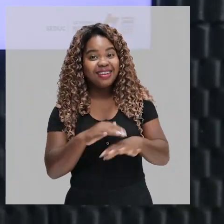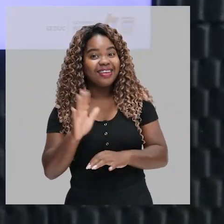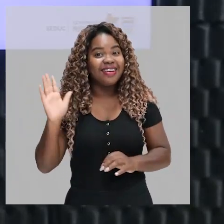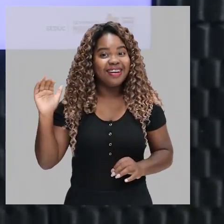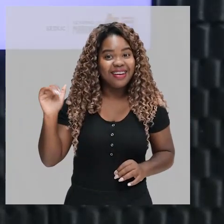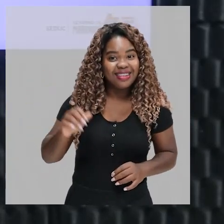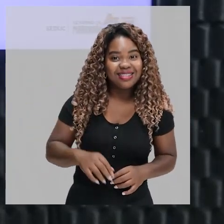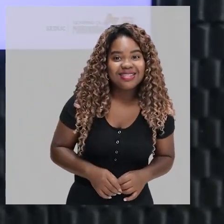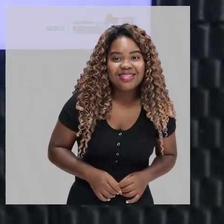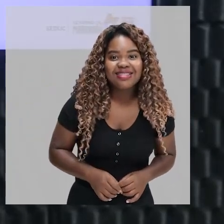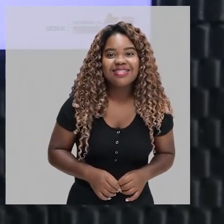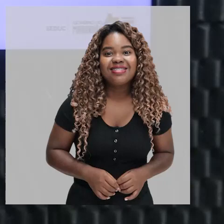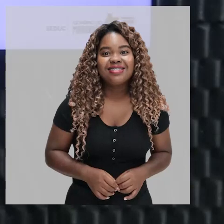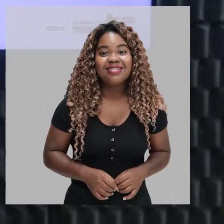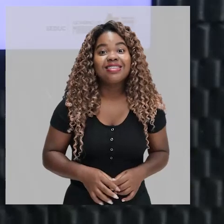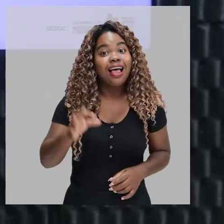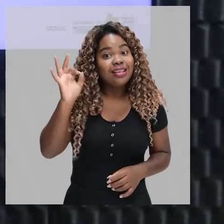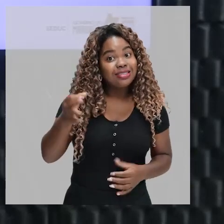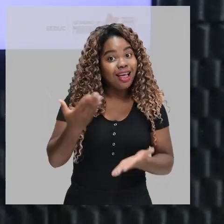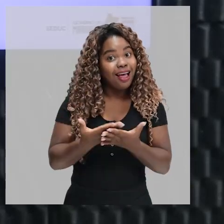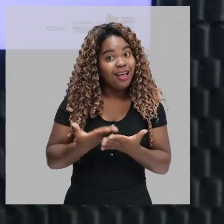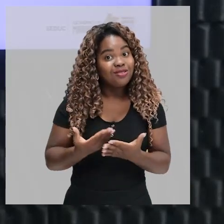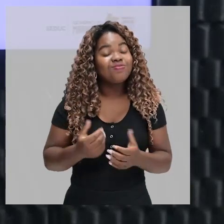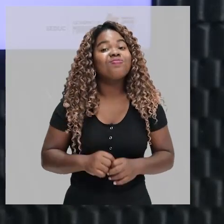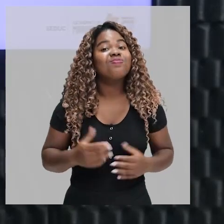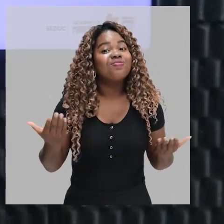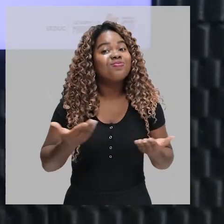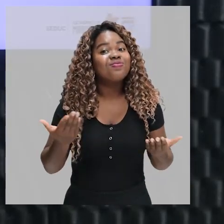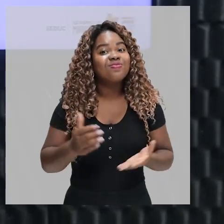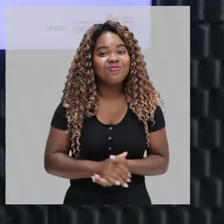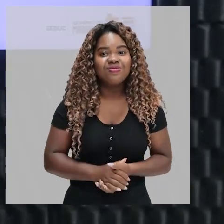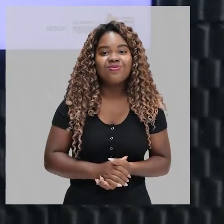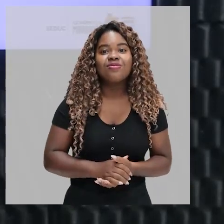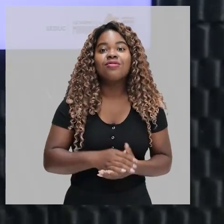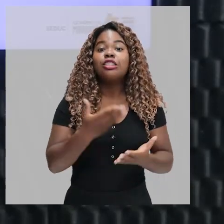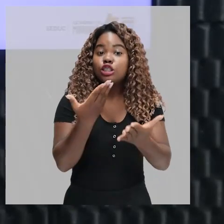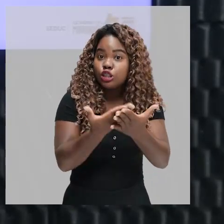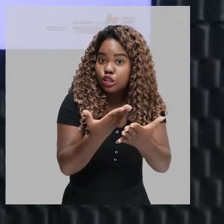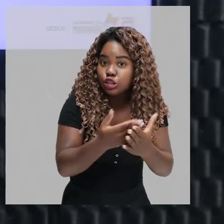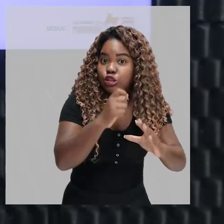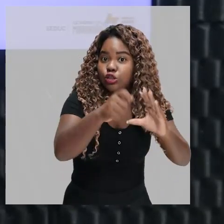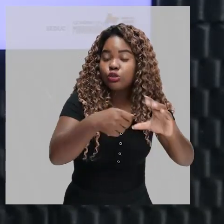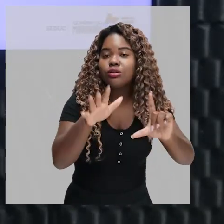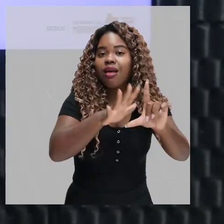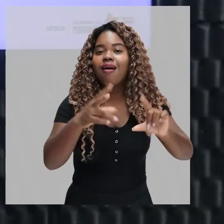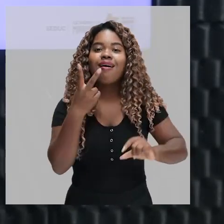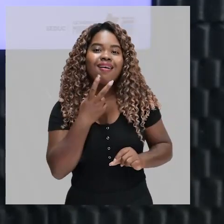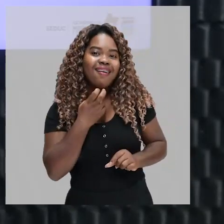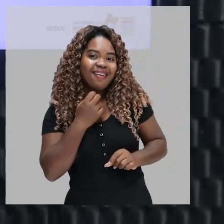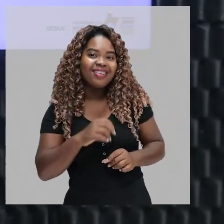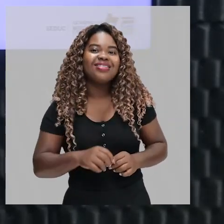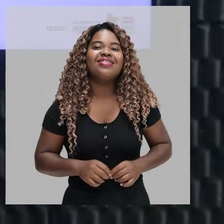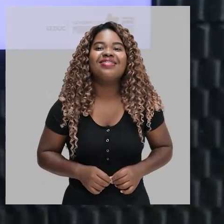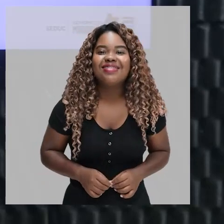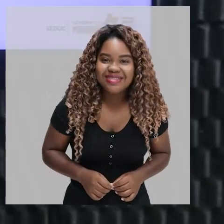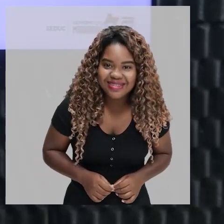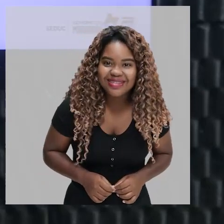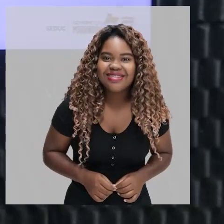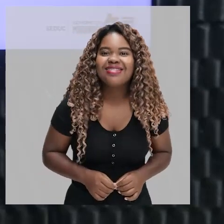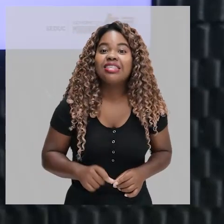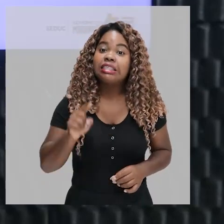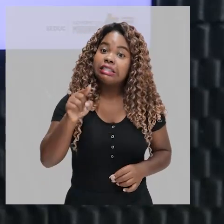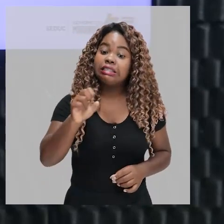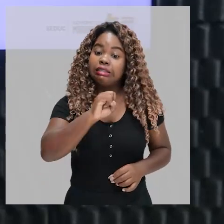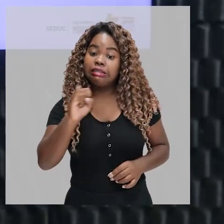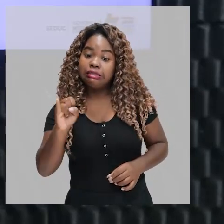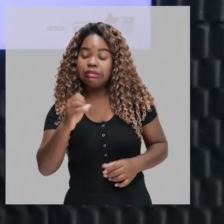ficando por aqui tudo certo na aula de hoje veja reveja na plataforma Gonçalves Dias se você